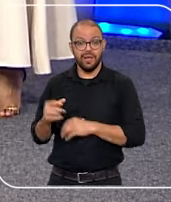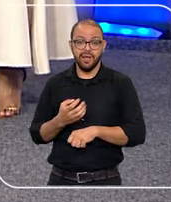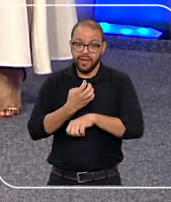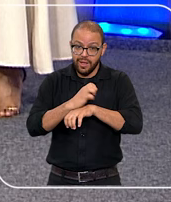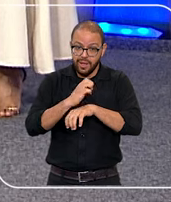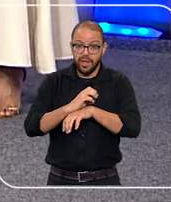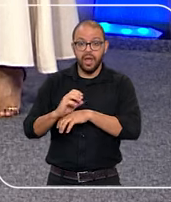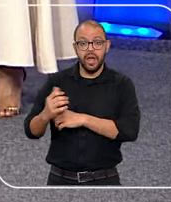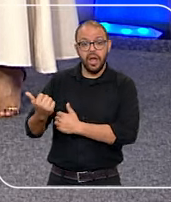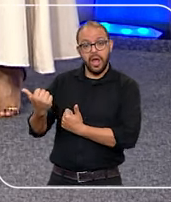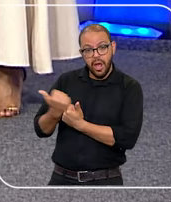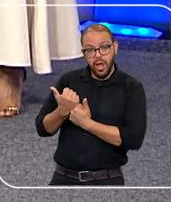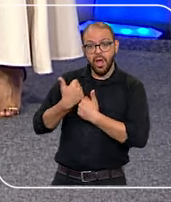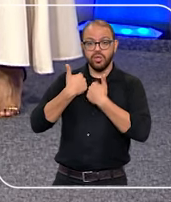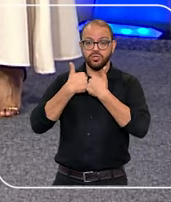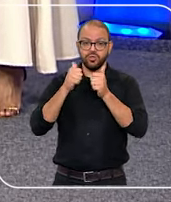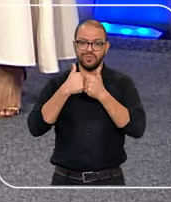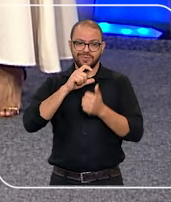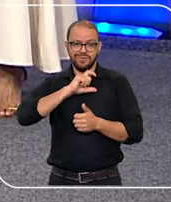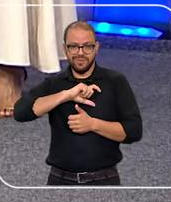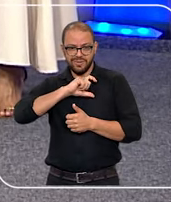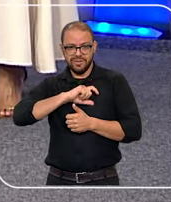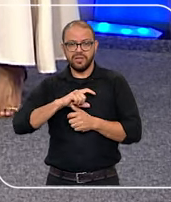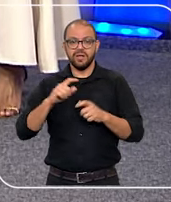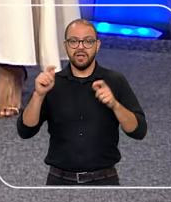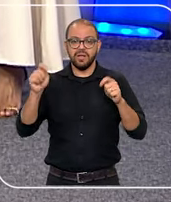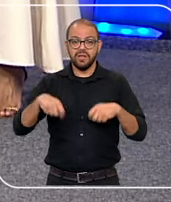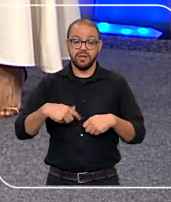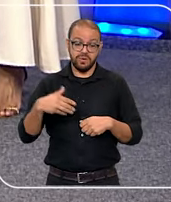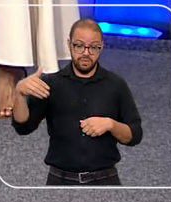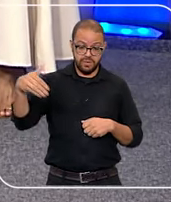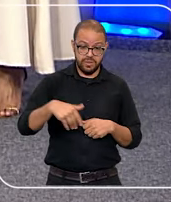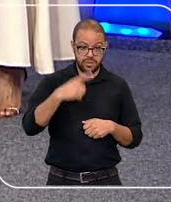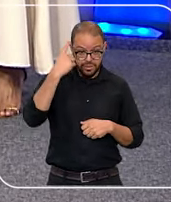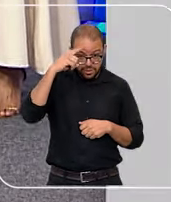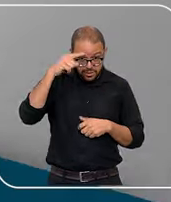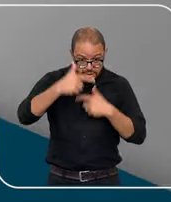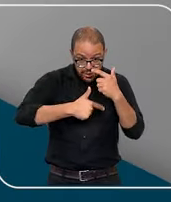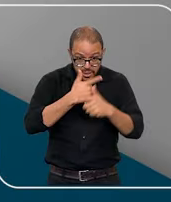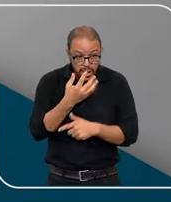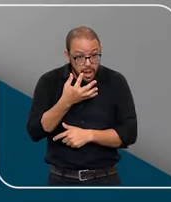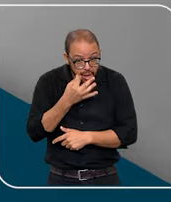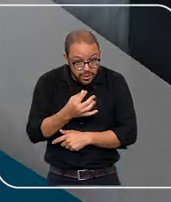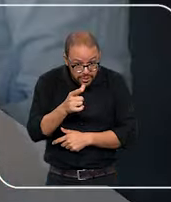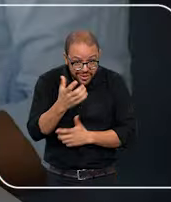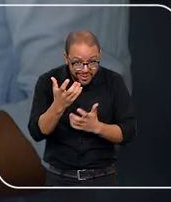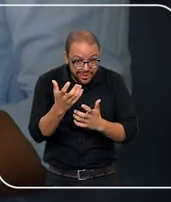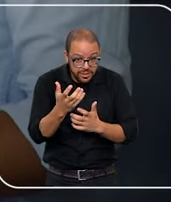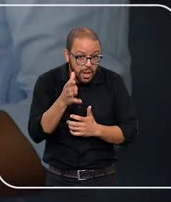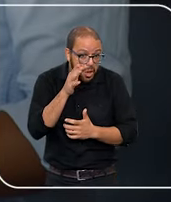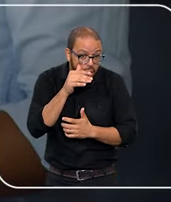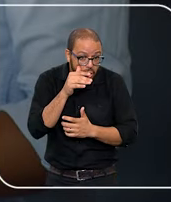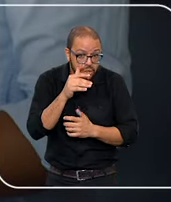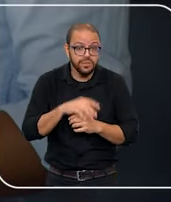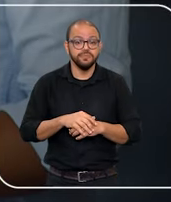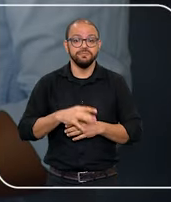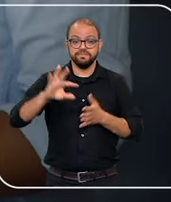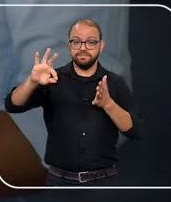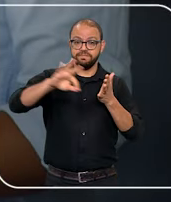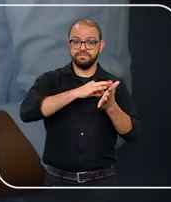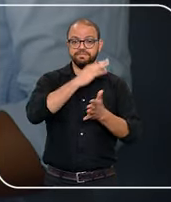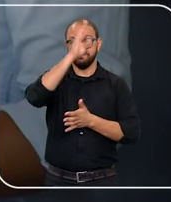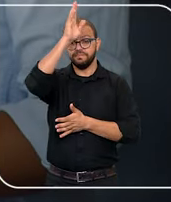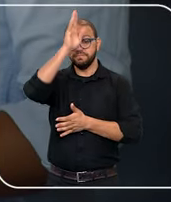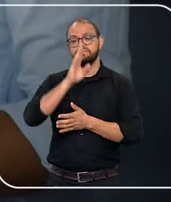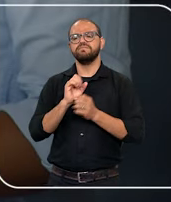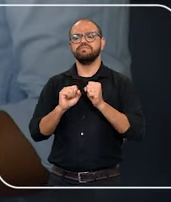disso, o estagiário recebe auxílio transporte por dia trabalhado presencialmente. Interessou? Essas inscrições